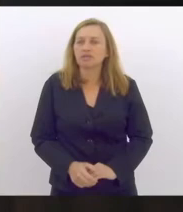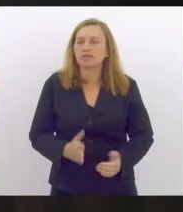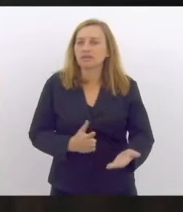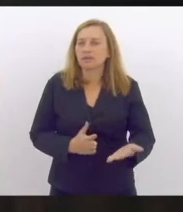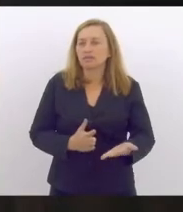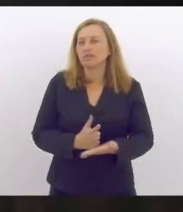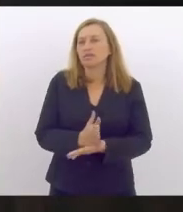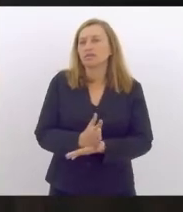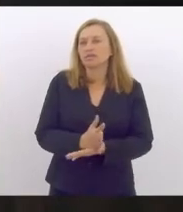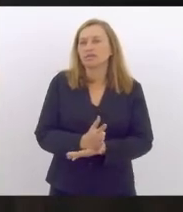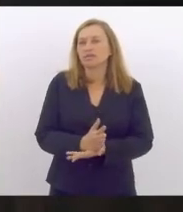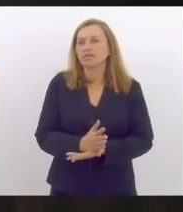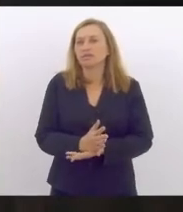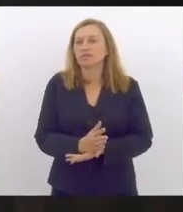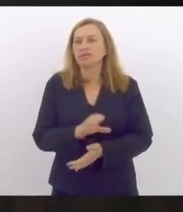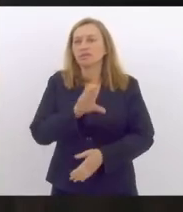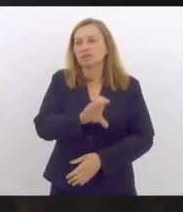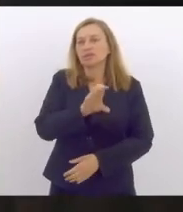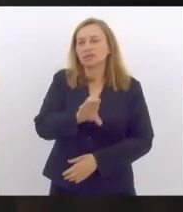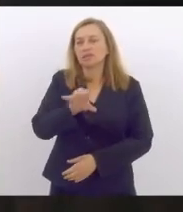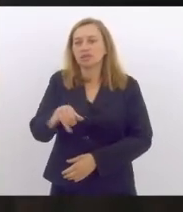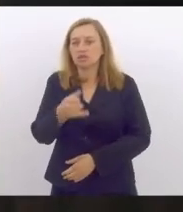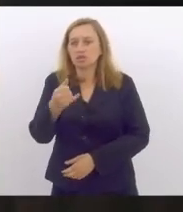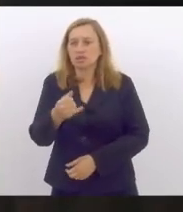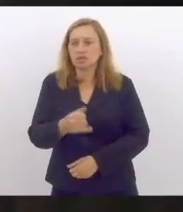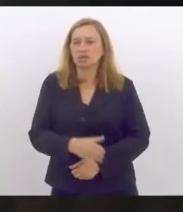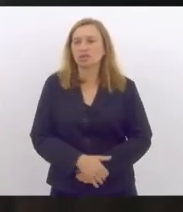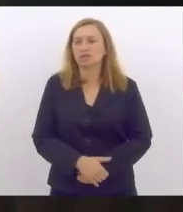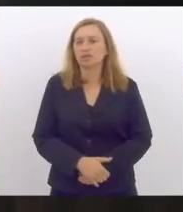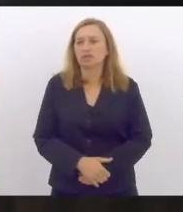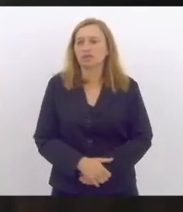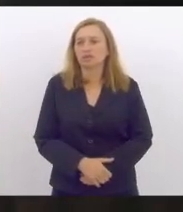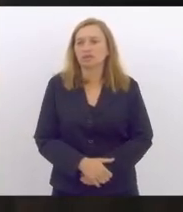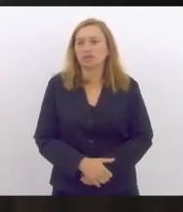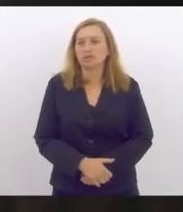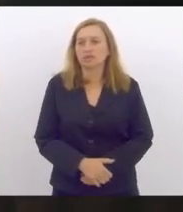aprovação é com o parecer da CCJ.